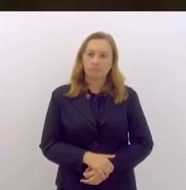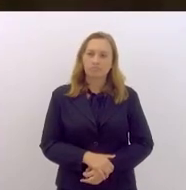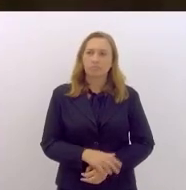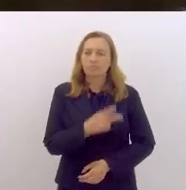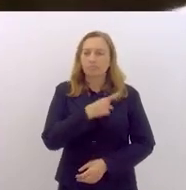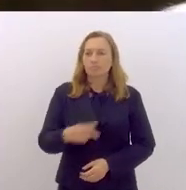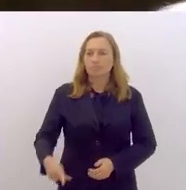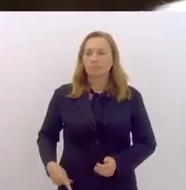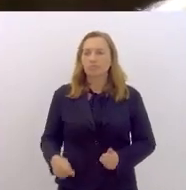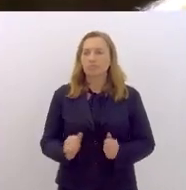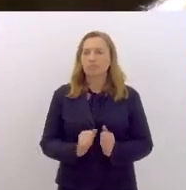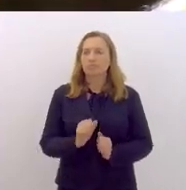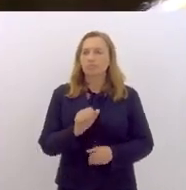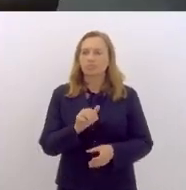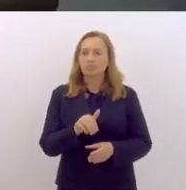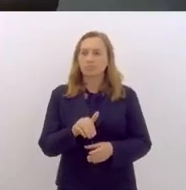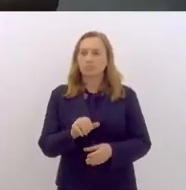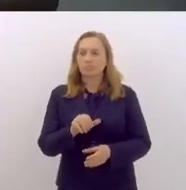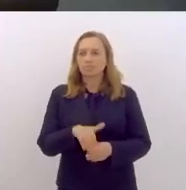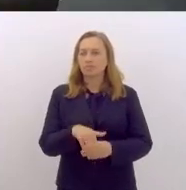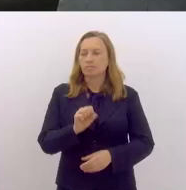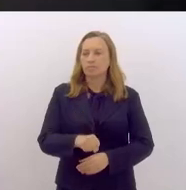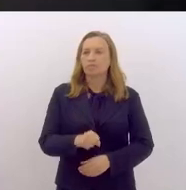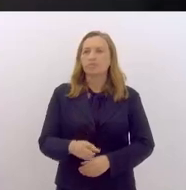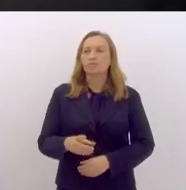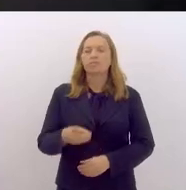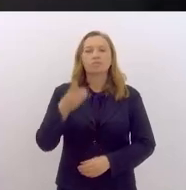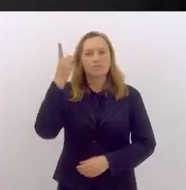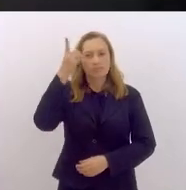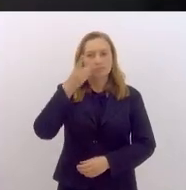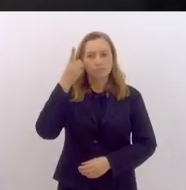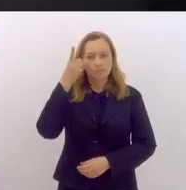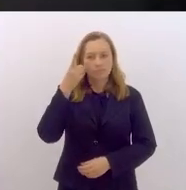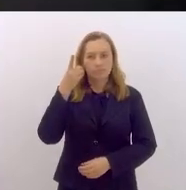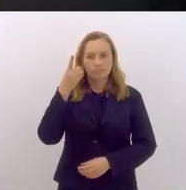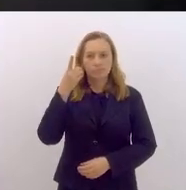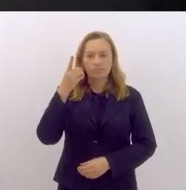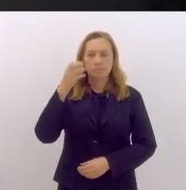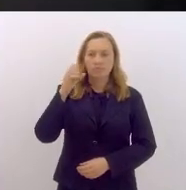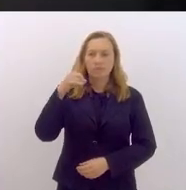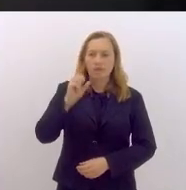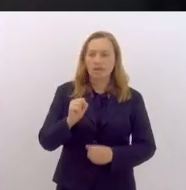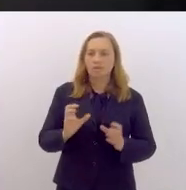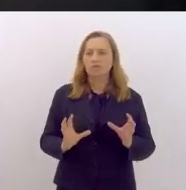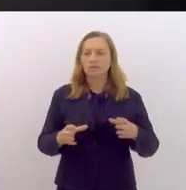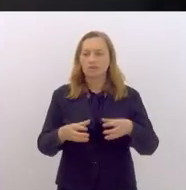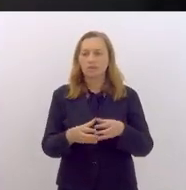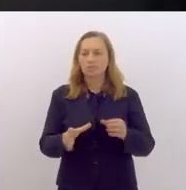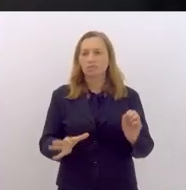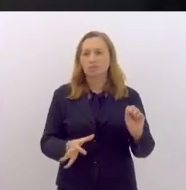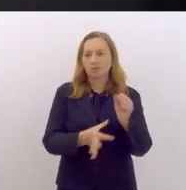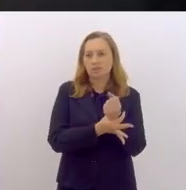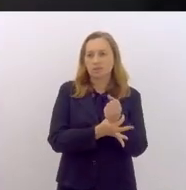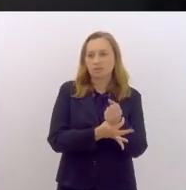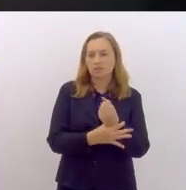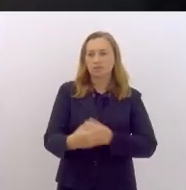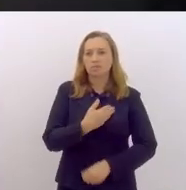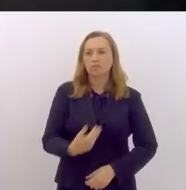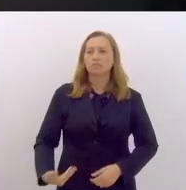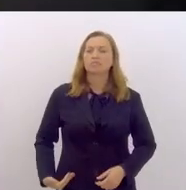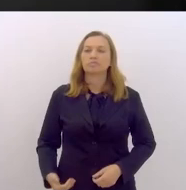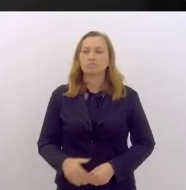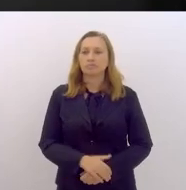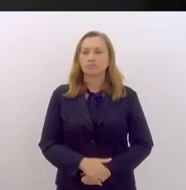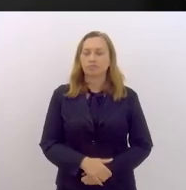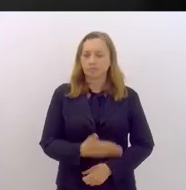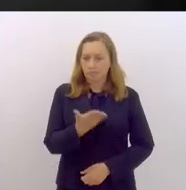Presidente, favorável no mérito. Pela Comissão de Segurança Pública, delegado Carlos Augusto. Deputado, delegado Carlos